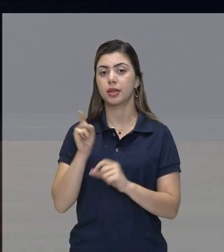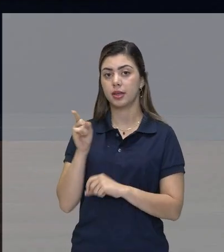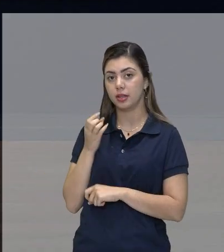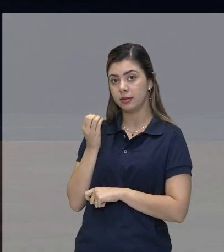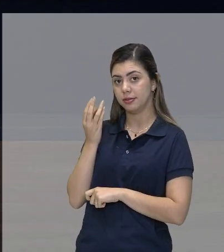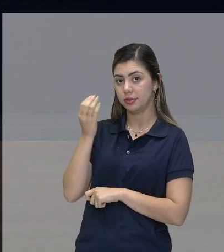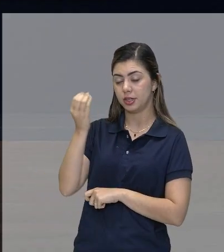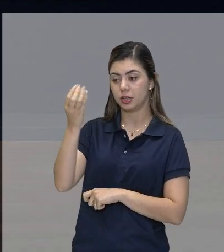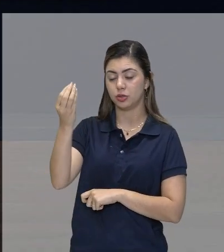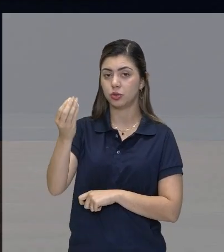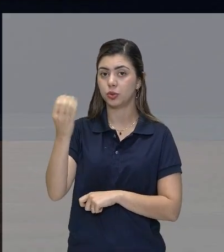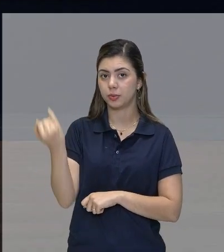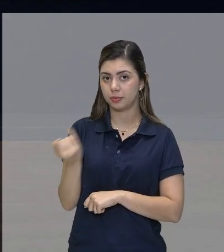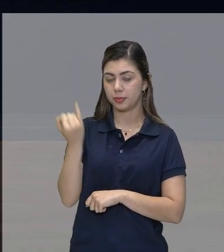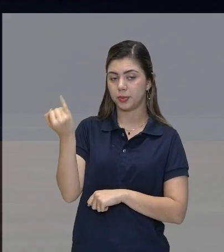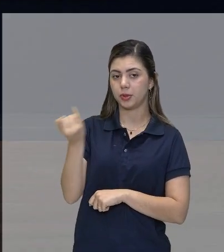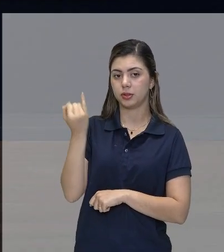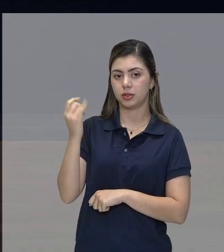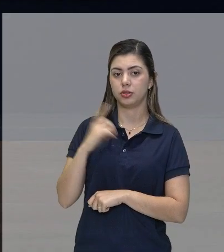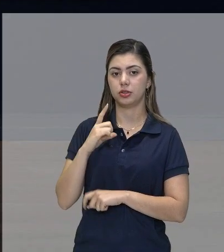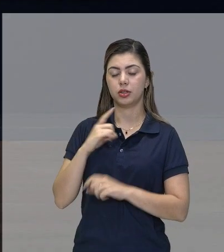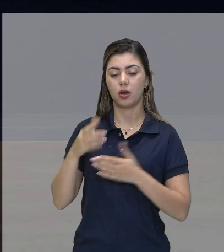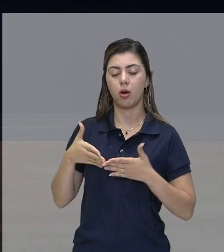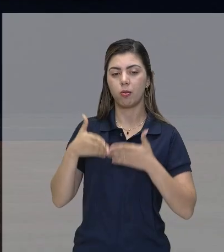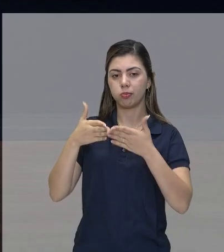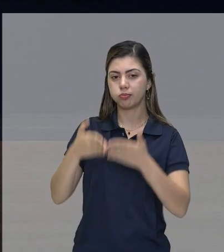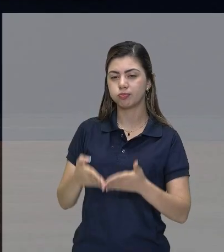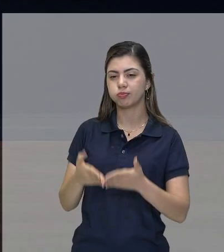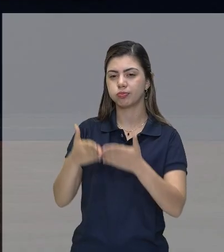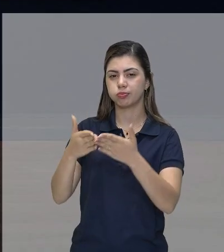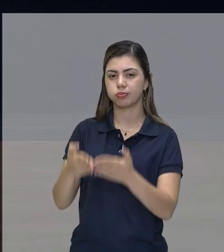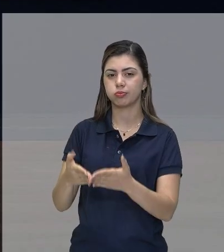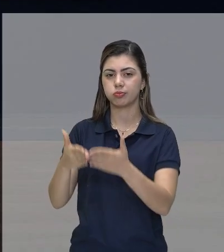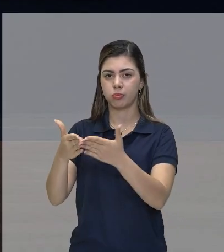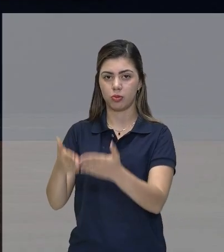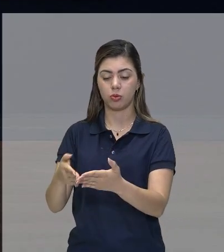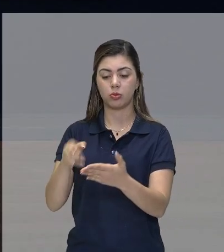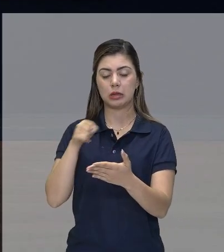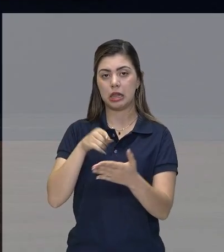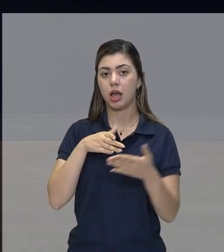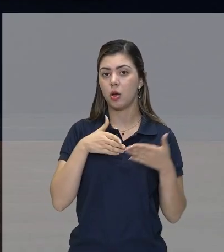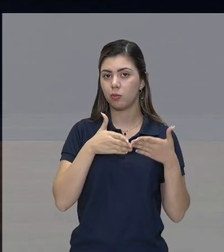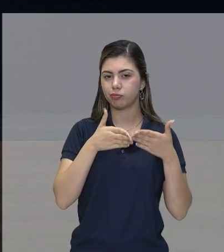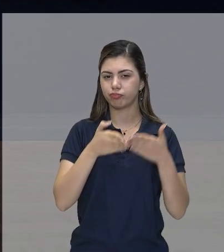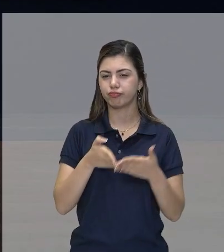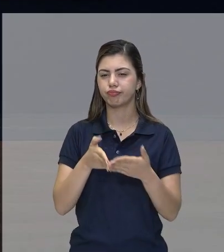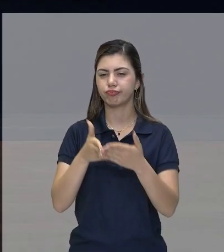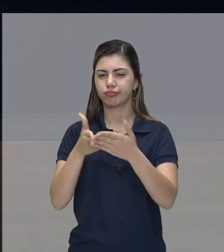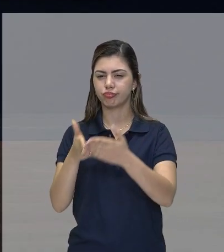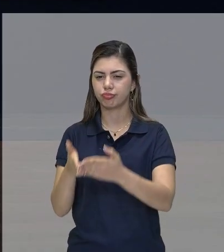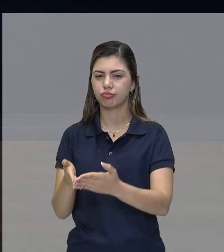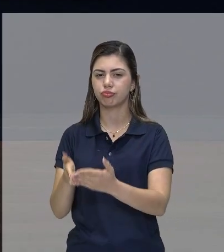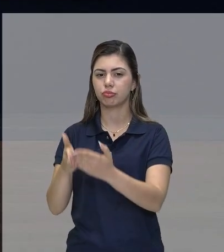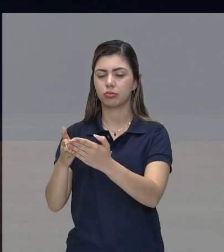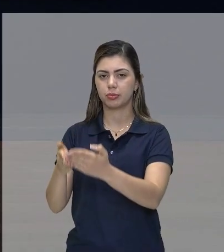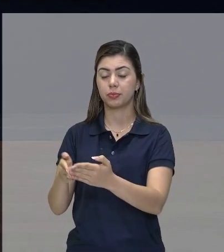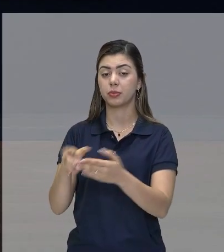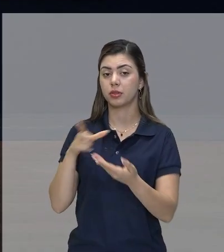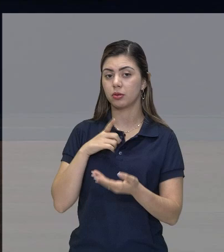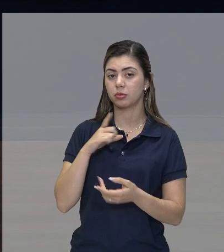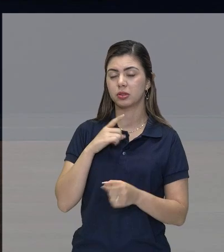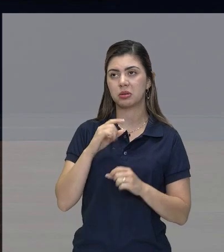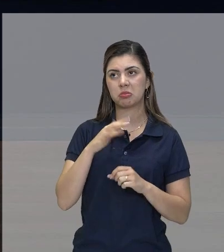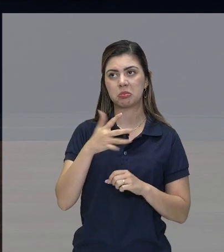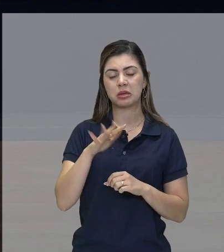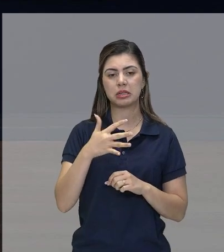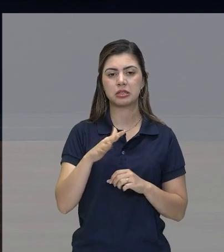bem importante, né, no navio conhecido como HMS Beagle. E aí, nessa viagem, que durou ali